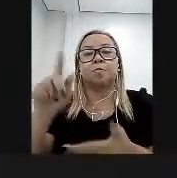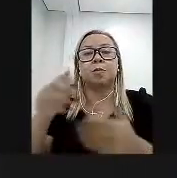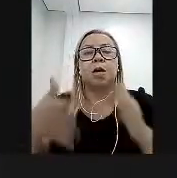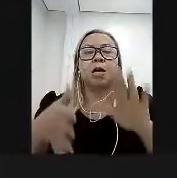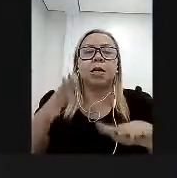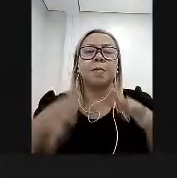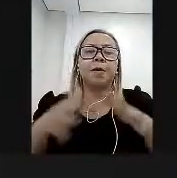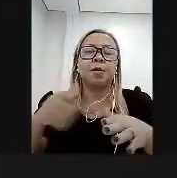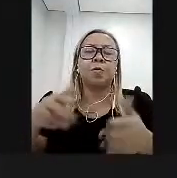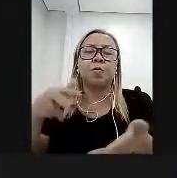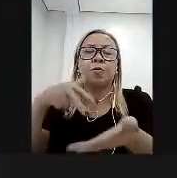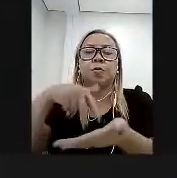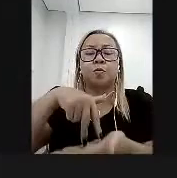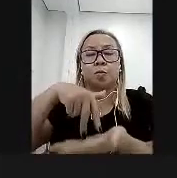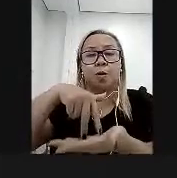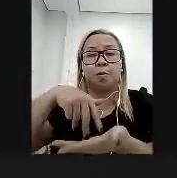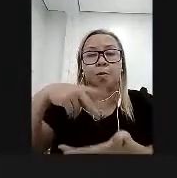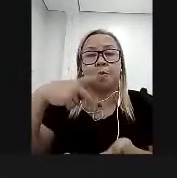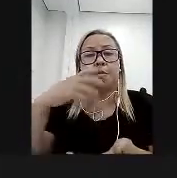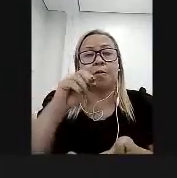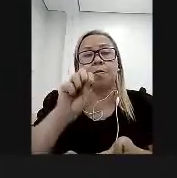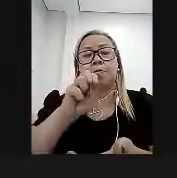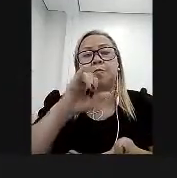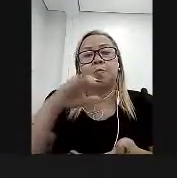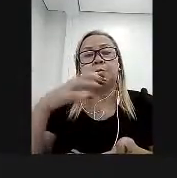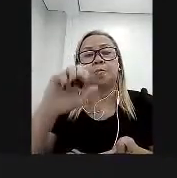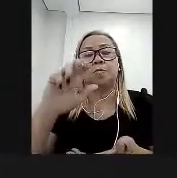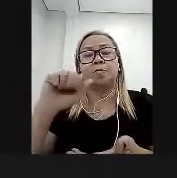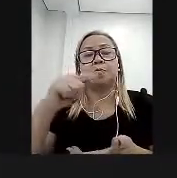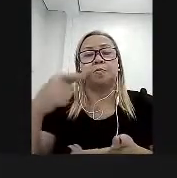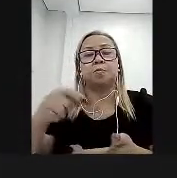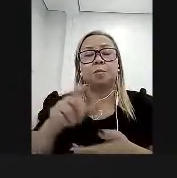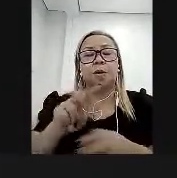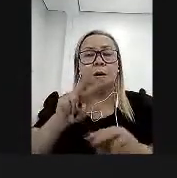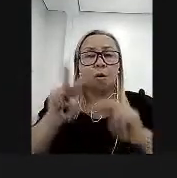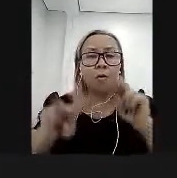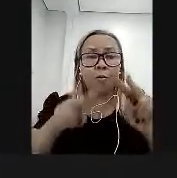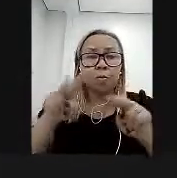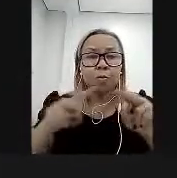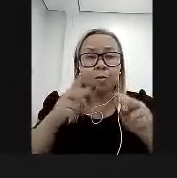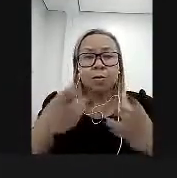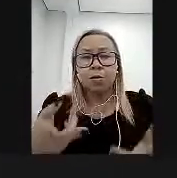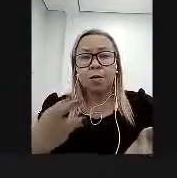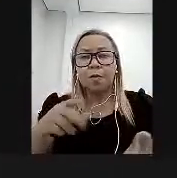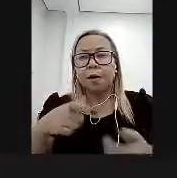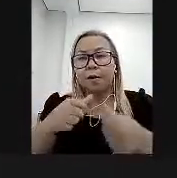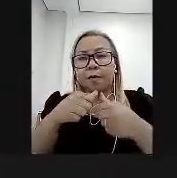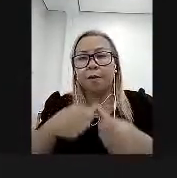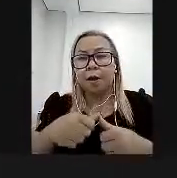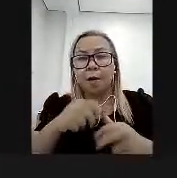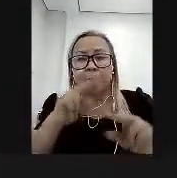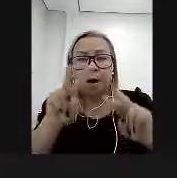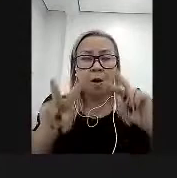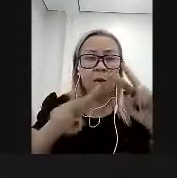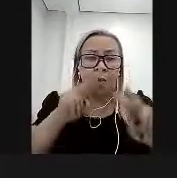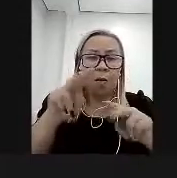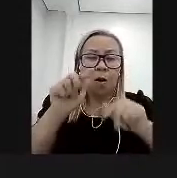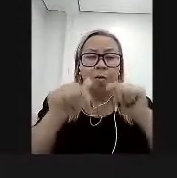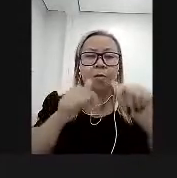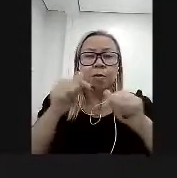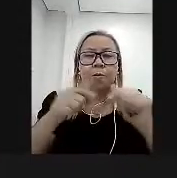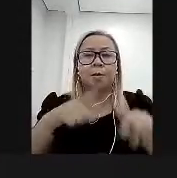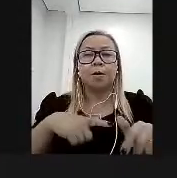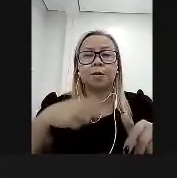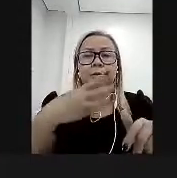posição que o espectador vai tomar para poder contemplar o meu trabalho, que se compõe de 36 peças